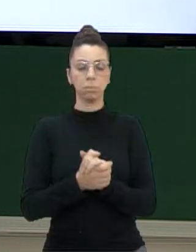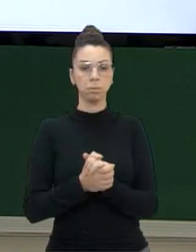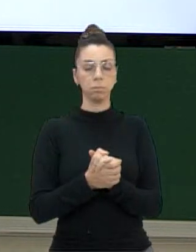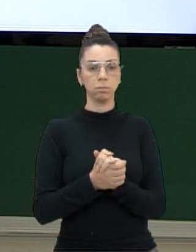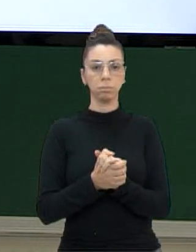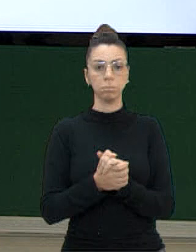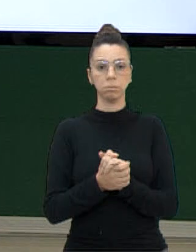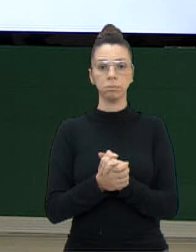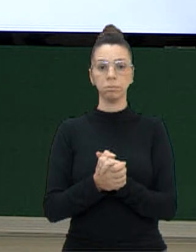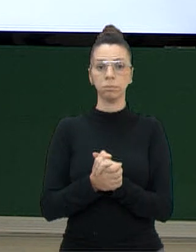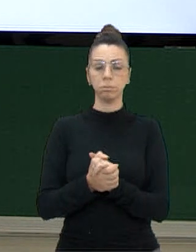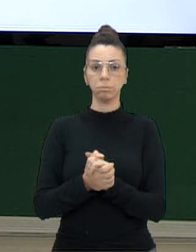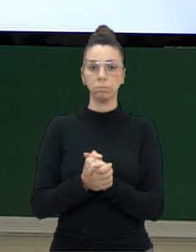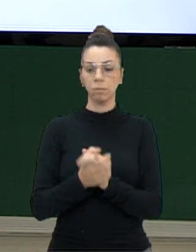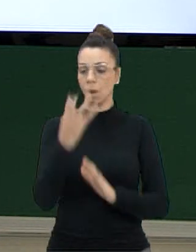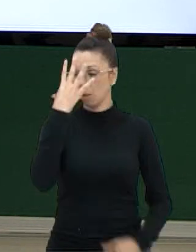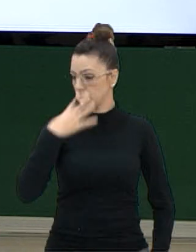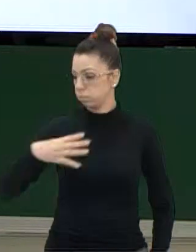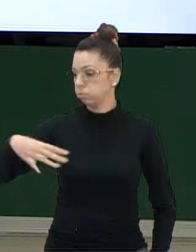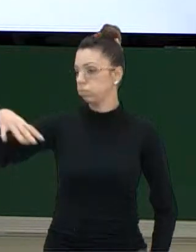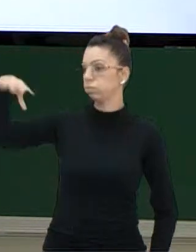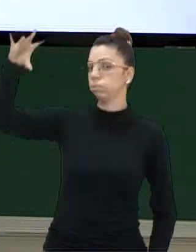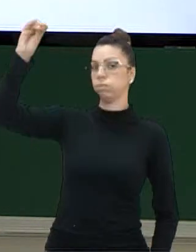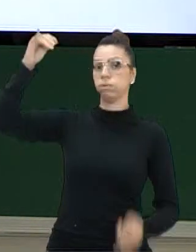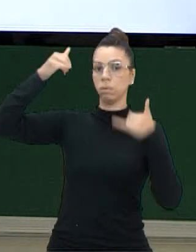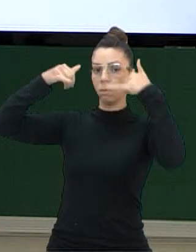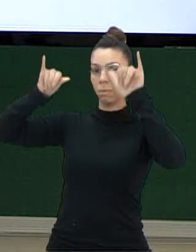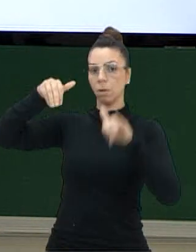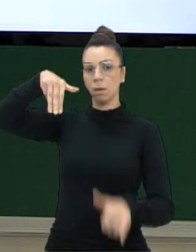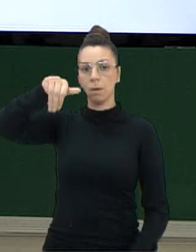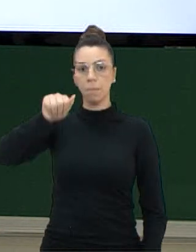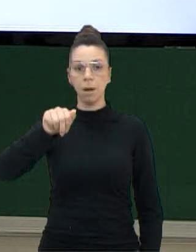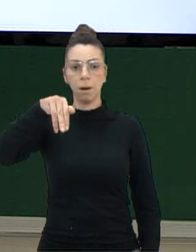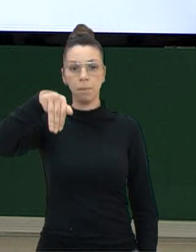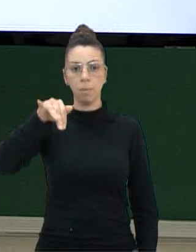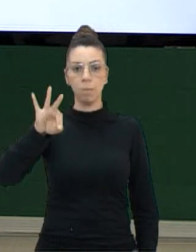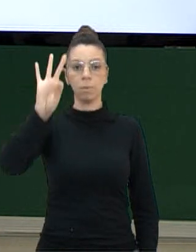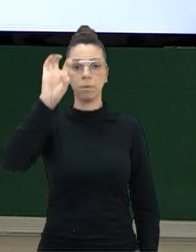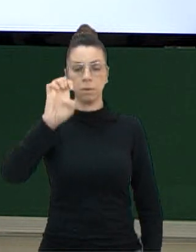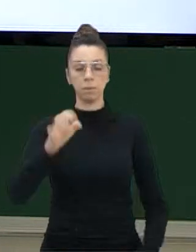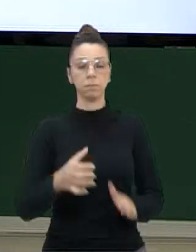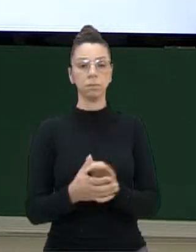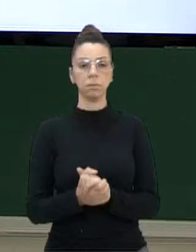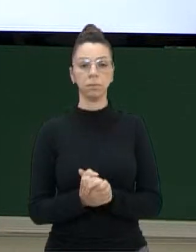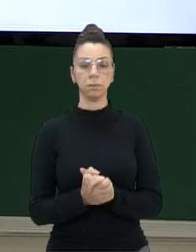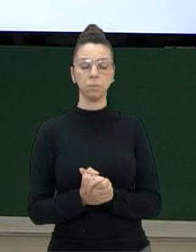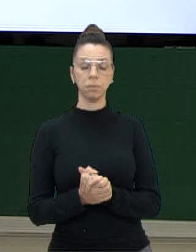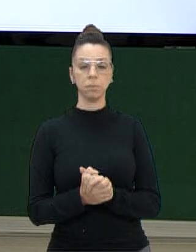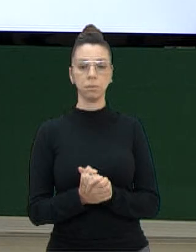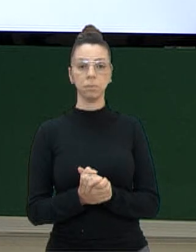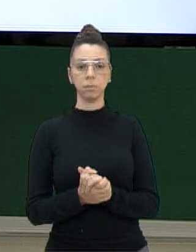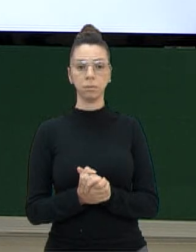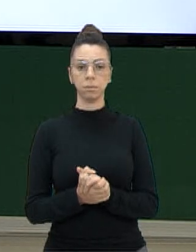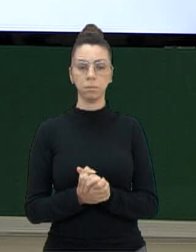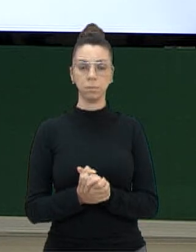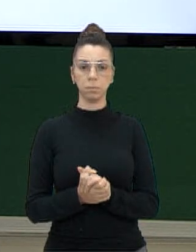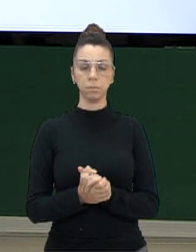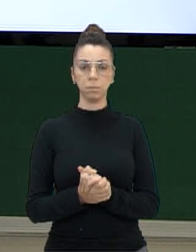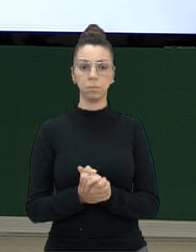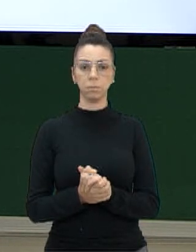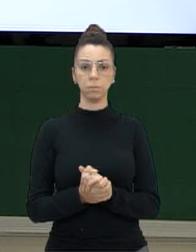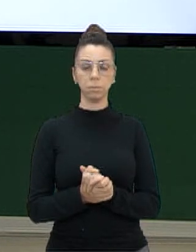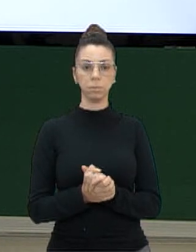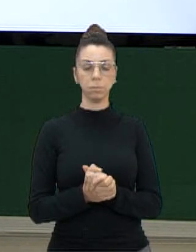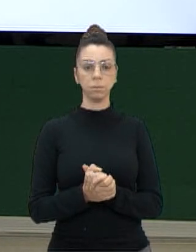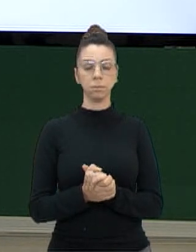lá pré-histórico que remonta à ideia de um elefante, sim? E el grifo, a torneira, era la